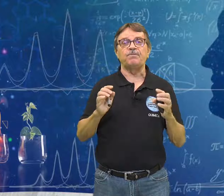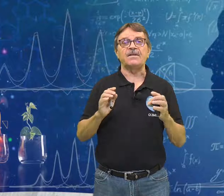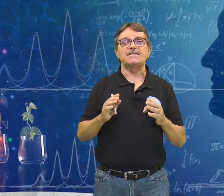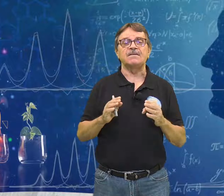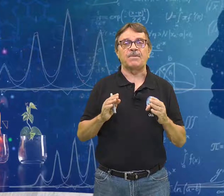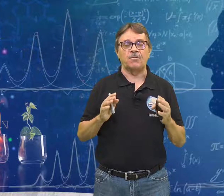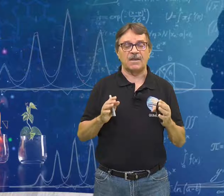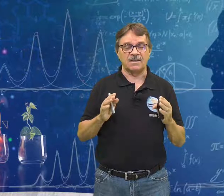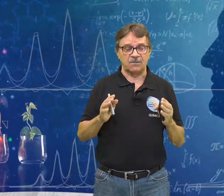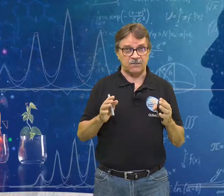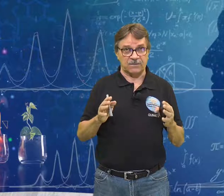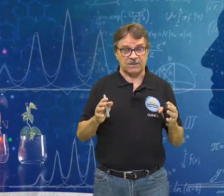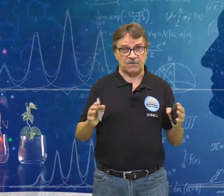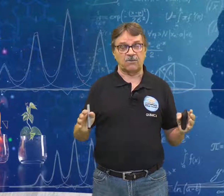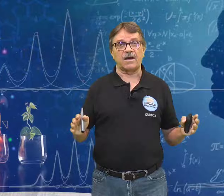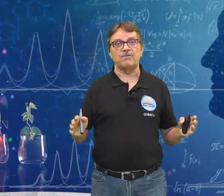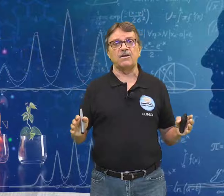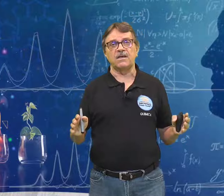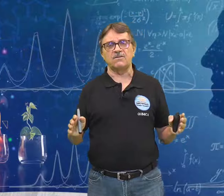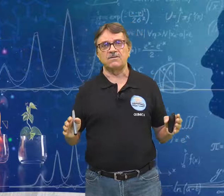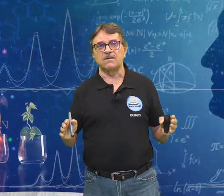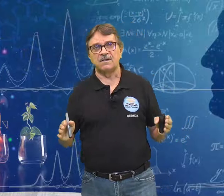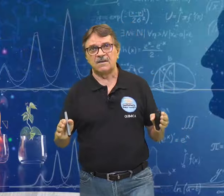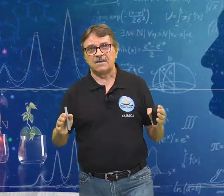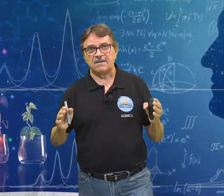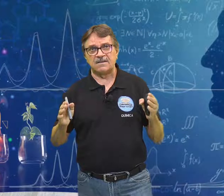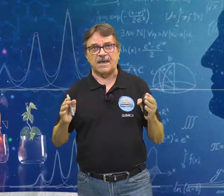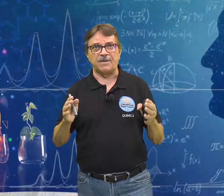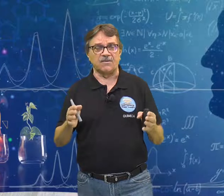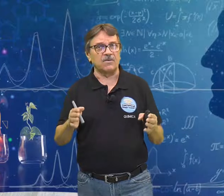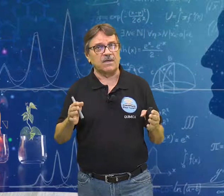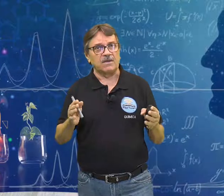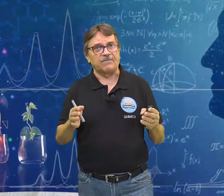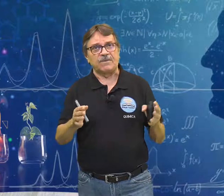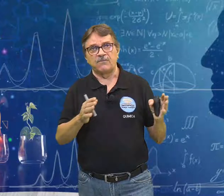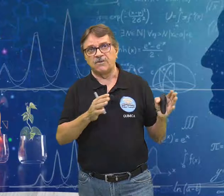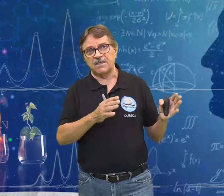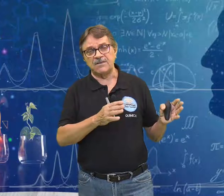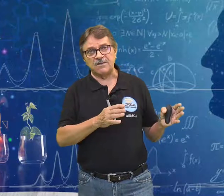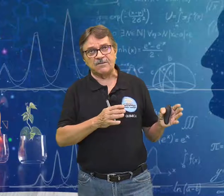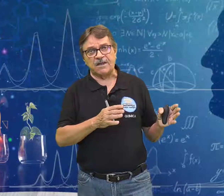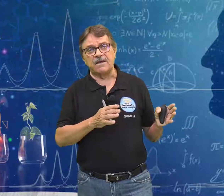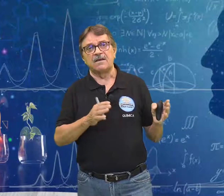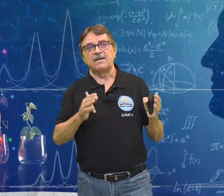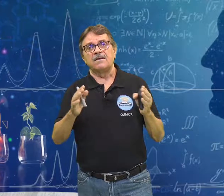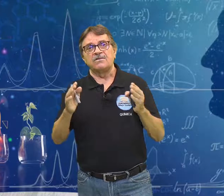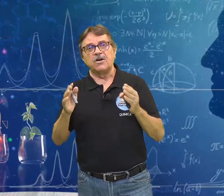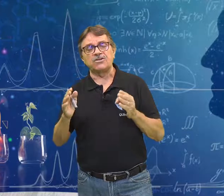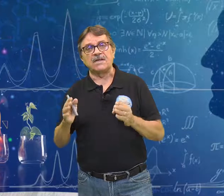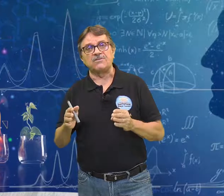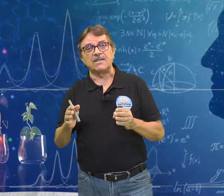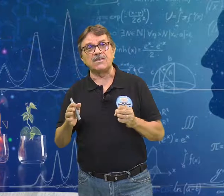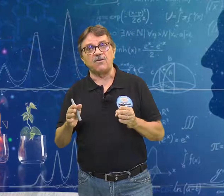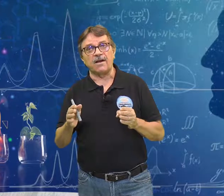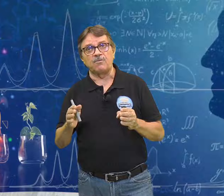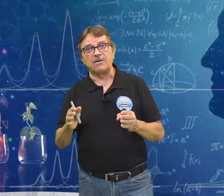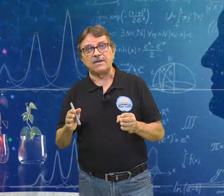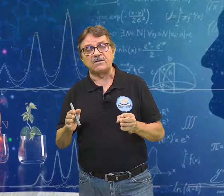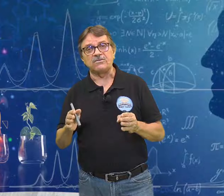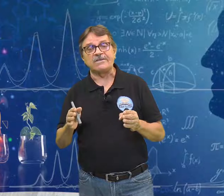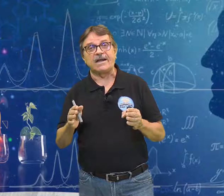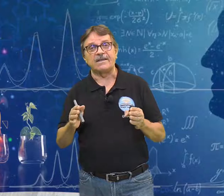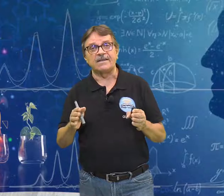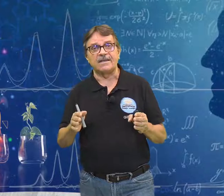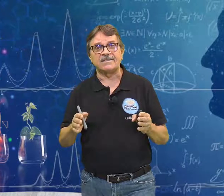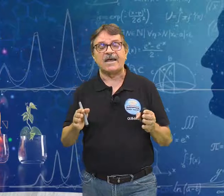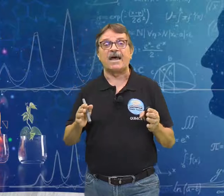orgânicos, principalmente os hidrocarbonetos, sabendo que, vocês viram, né? Nós temos